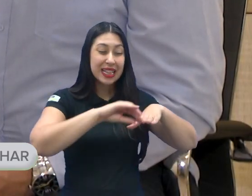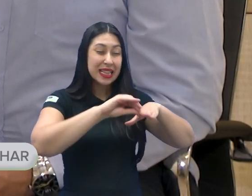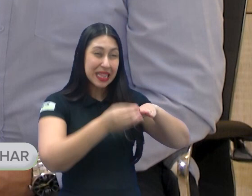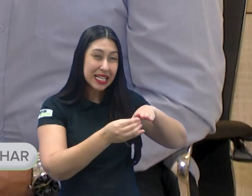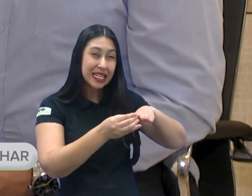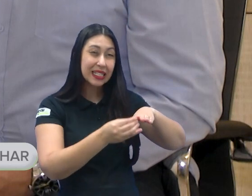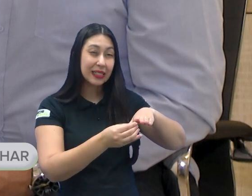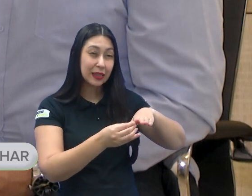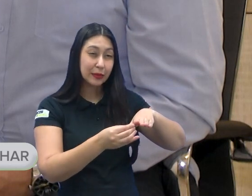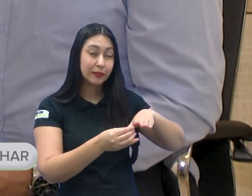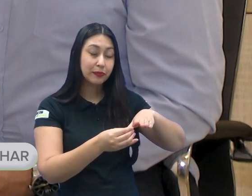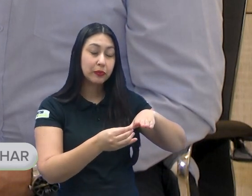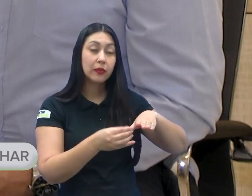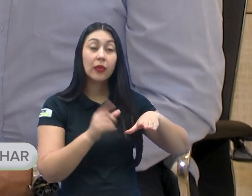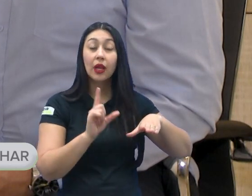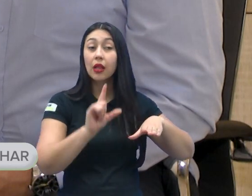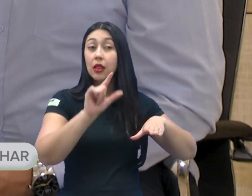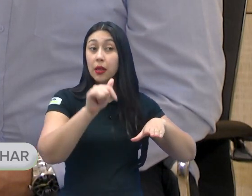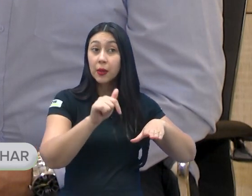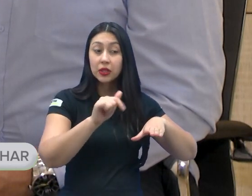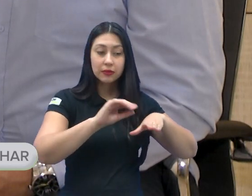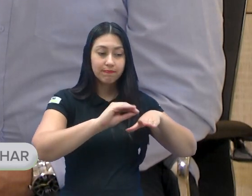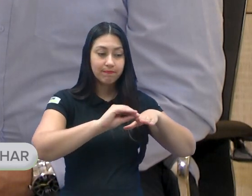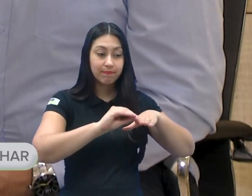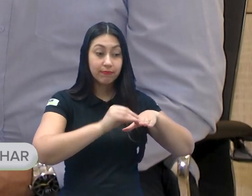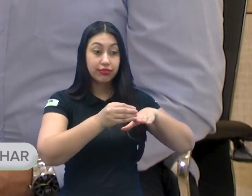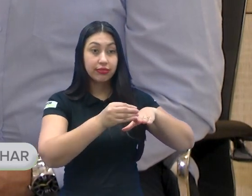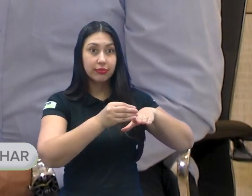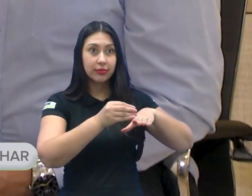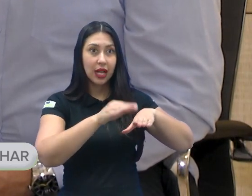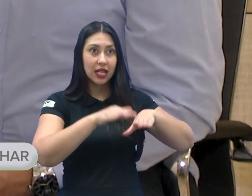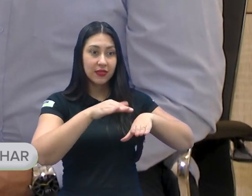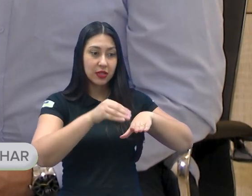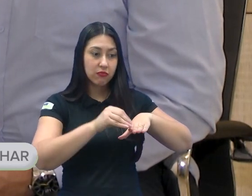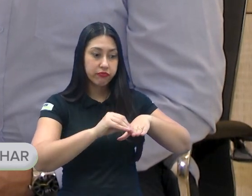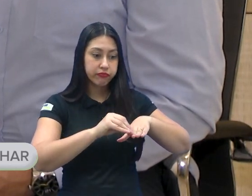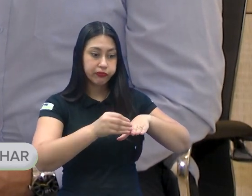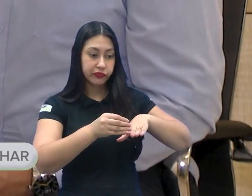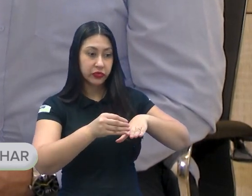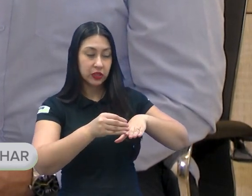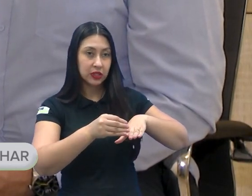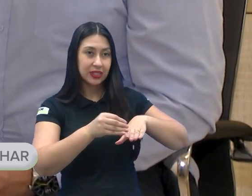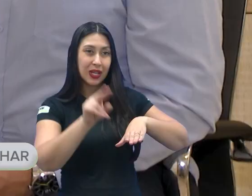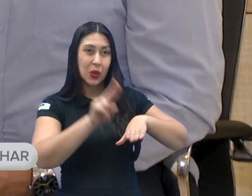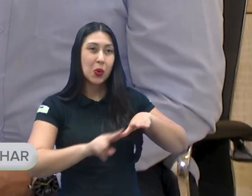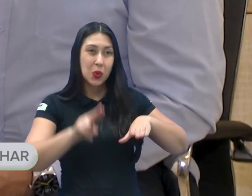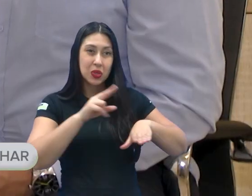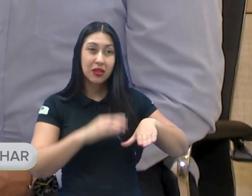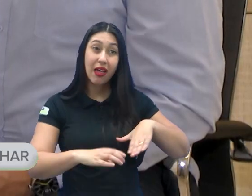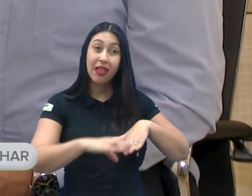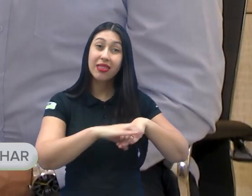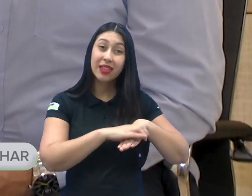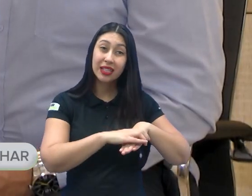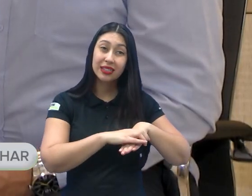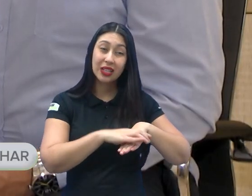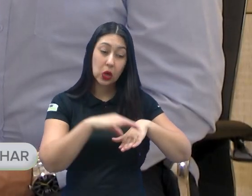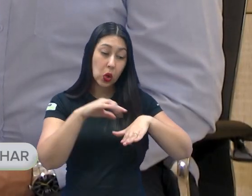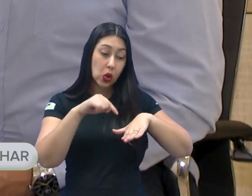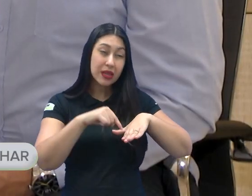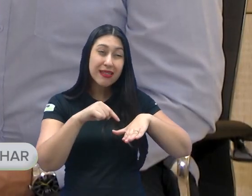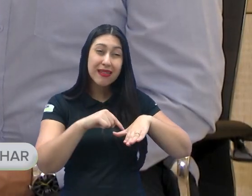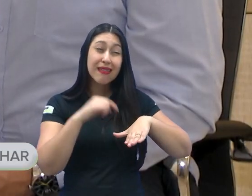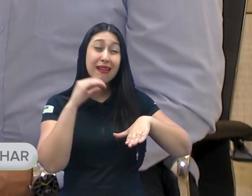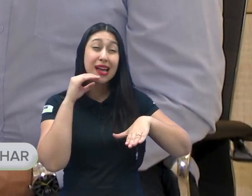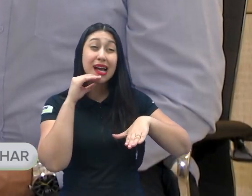Então, após o trauma, o descolamento. Após o descolamento, você usa tênis, sapato o dia todo, o ambiente fica